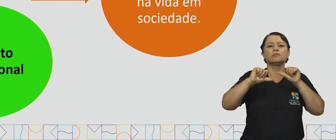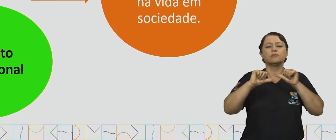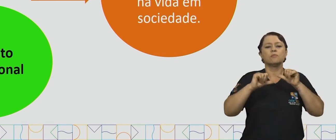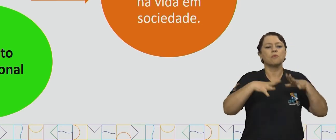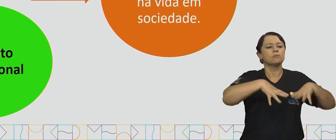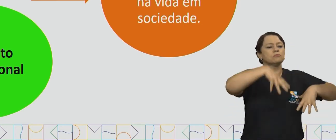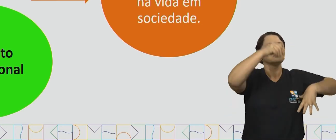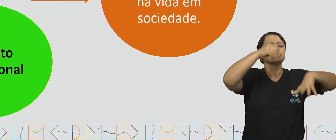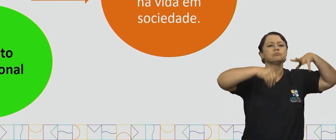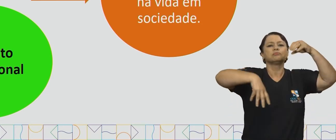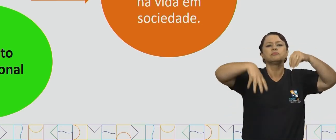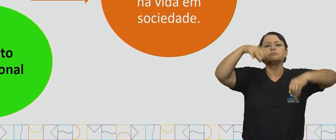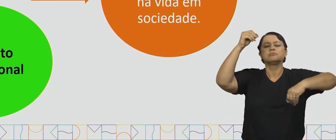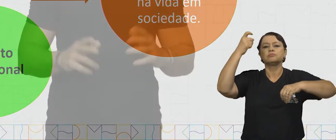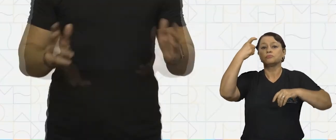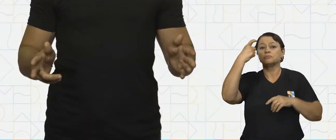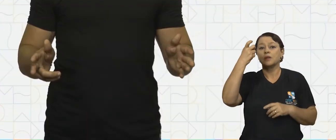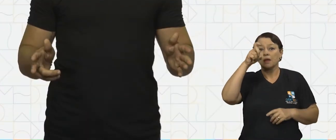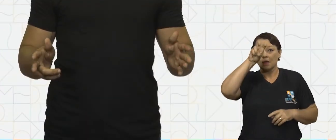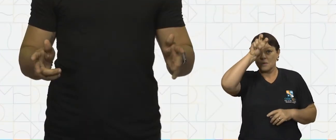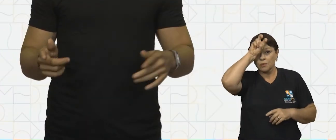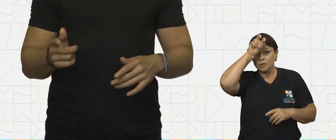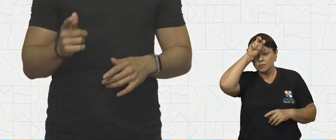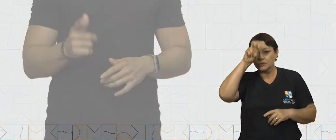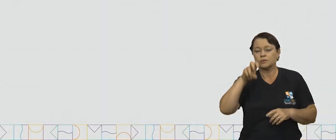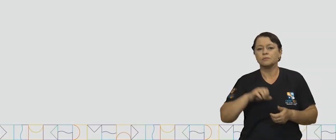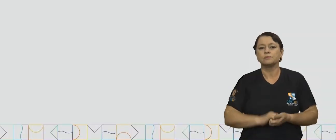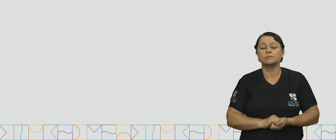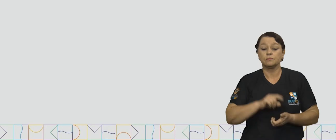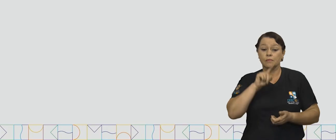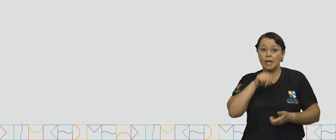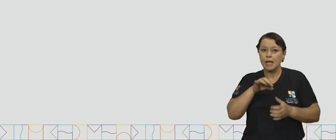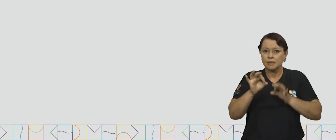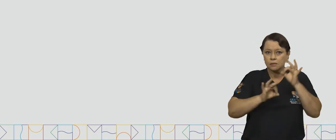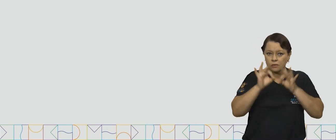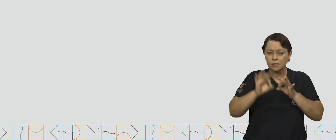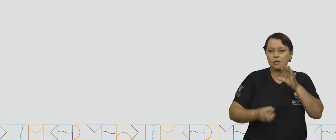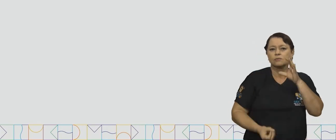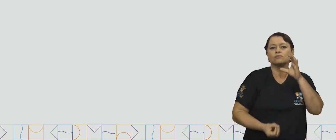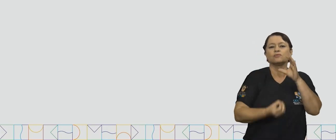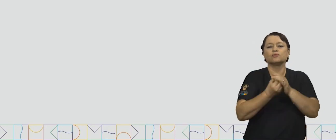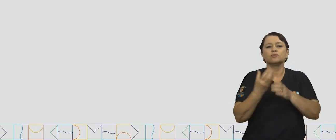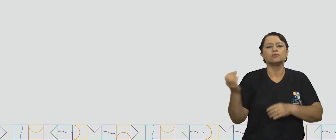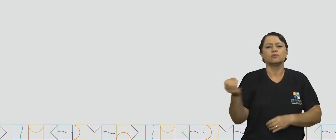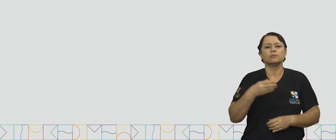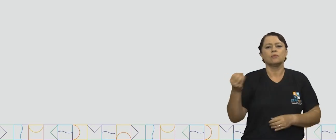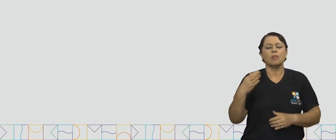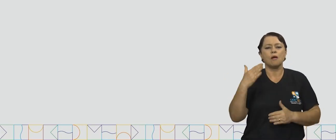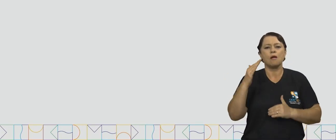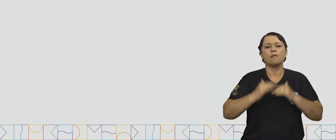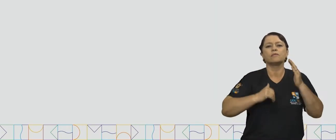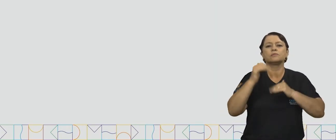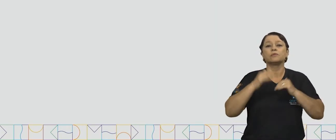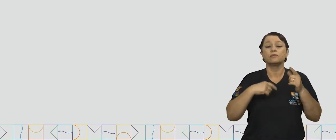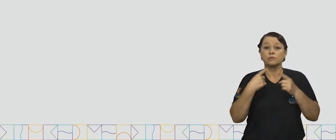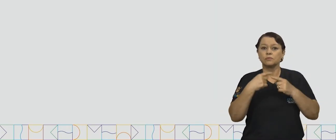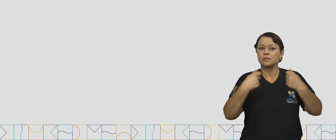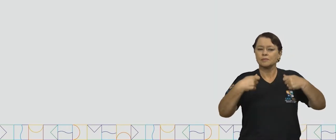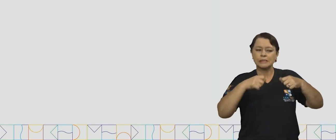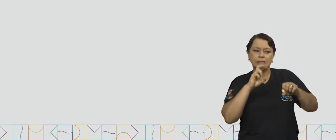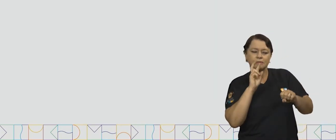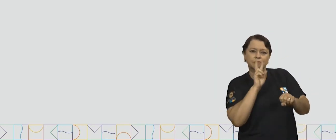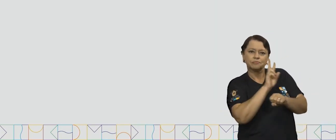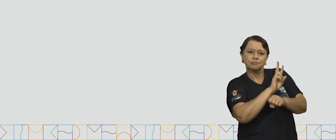como o Império Egípcio e Babilônico. Essa organização gerou novas profissões, pois era necessário defender o